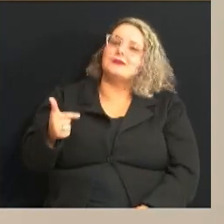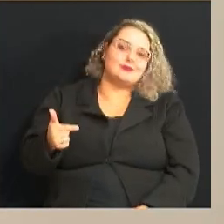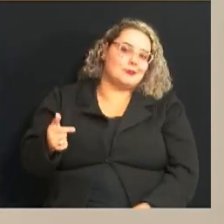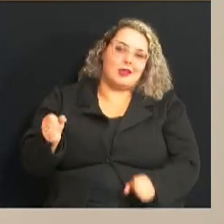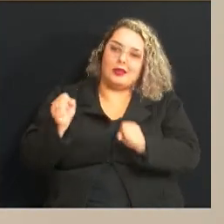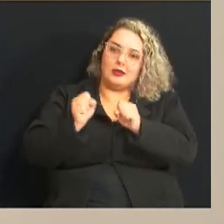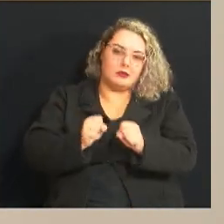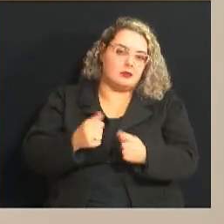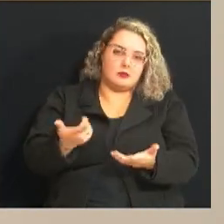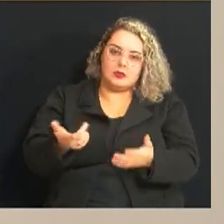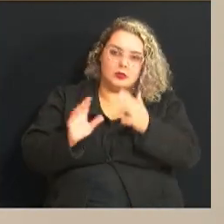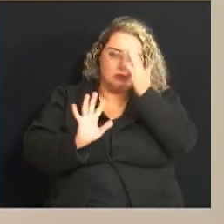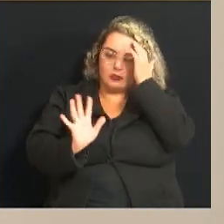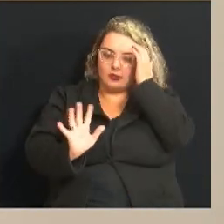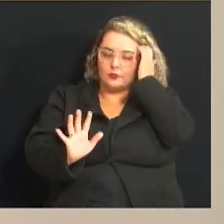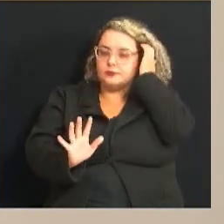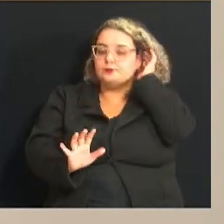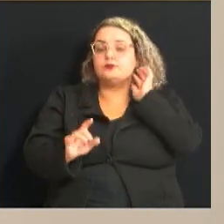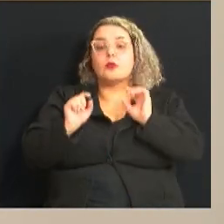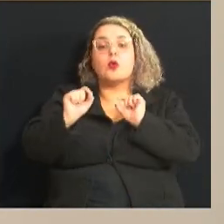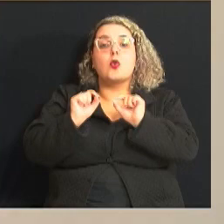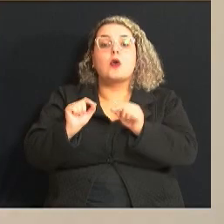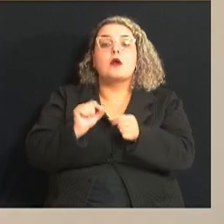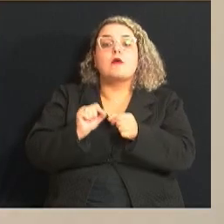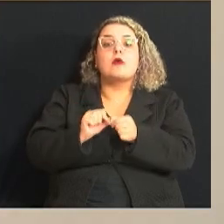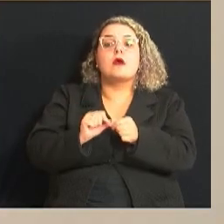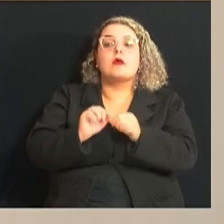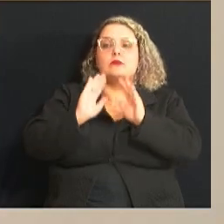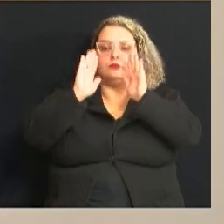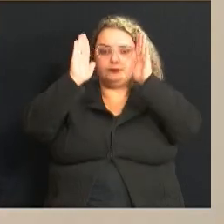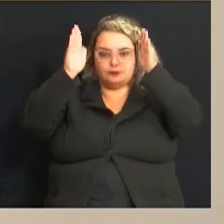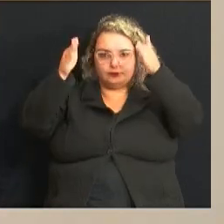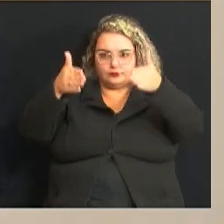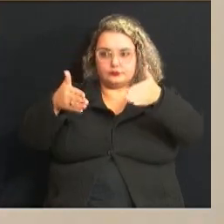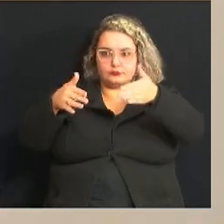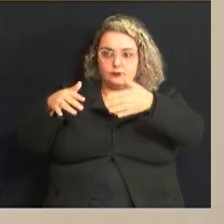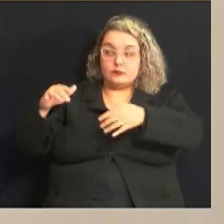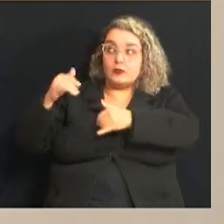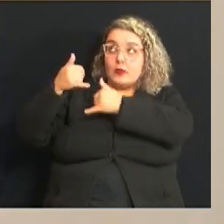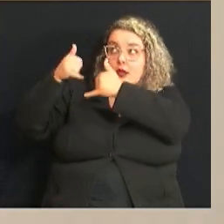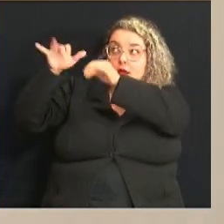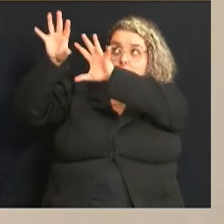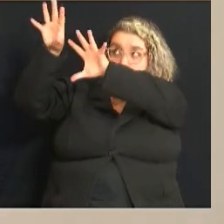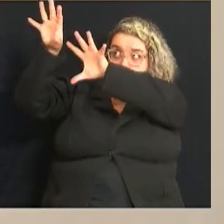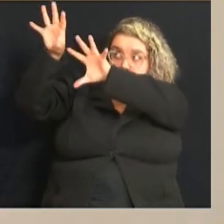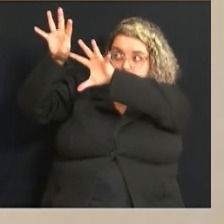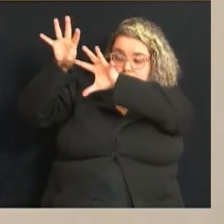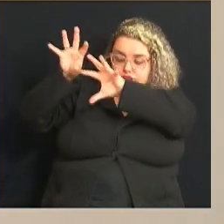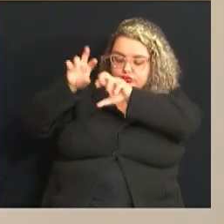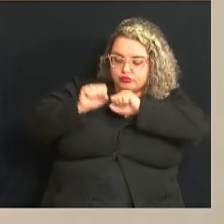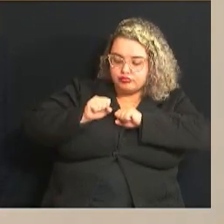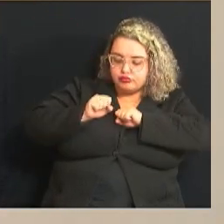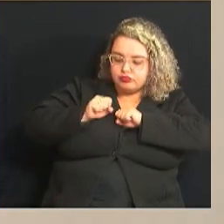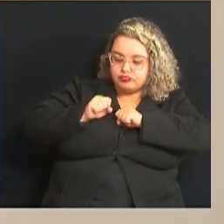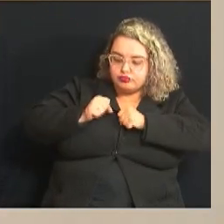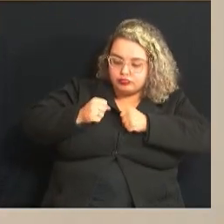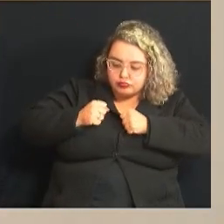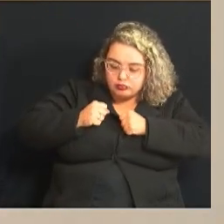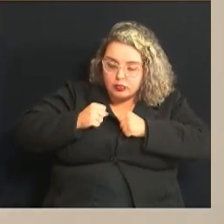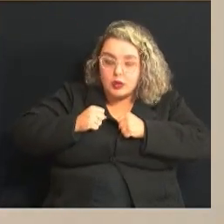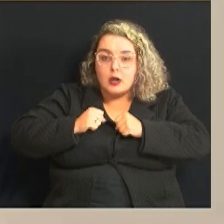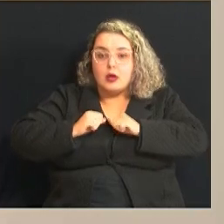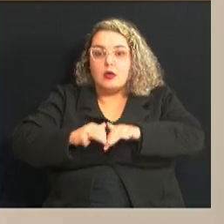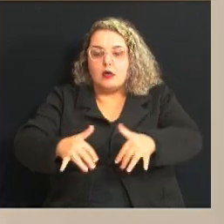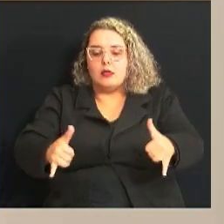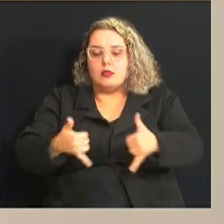né? Então, o que a gente faz? A gente foca em trazer essa energia, estimular a resposta imunológica dele com a energia, e